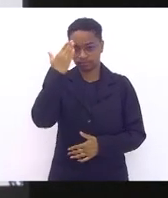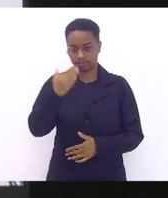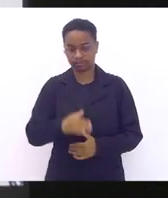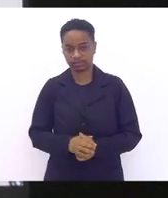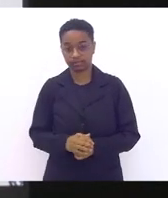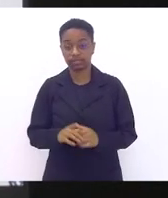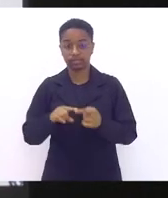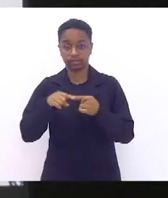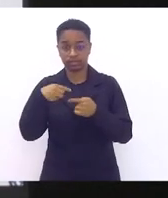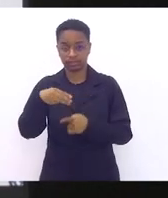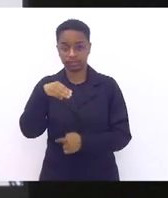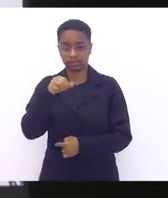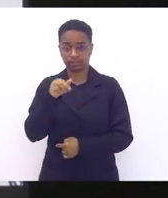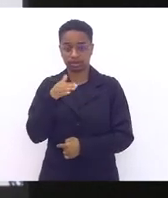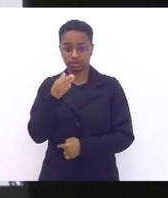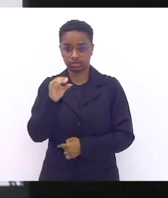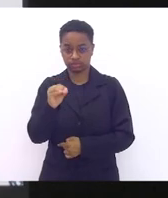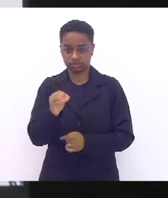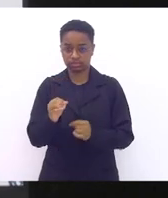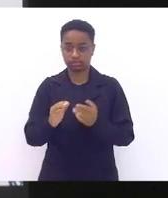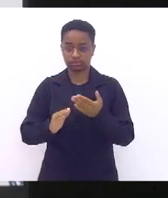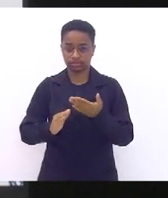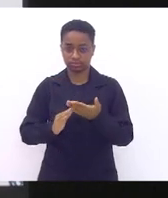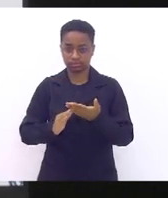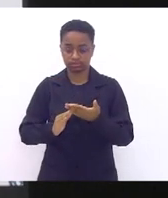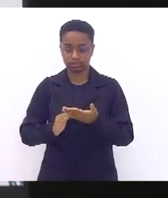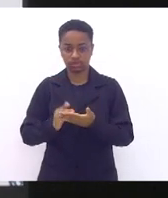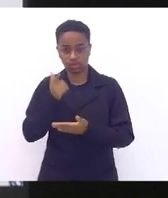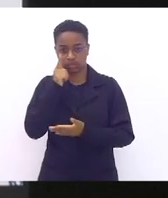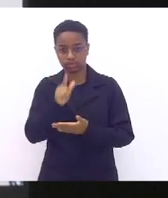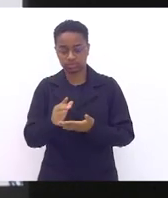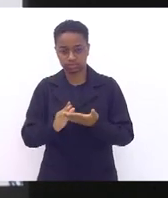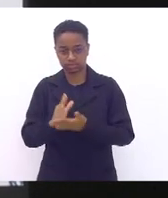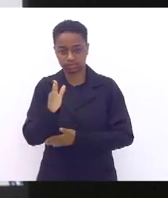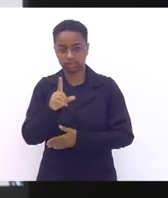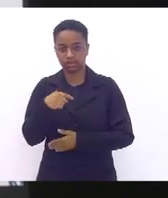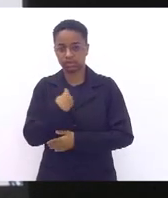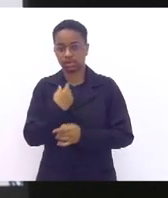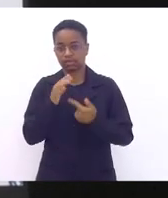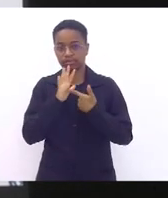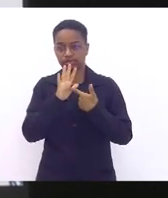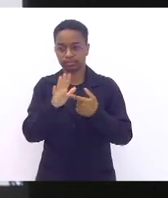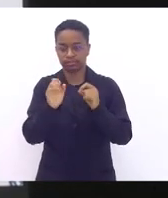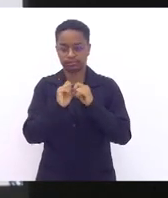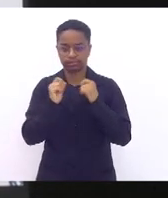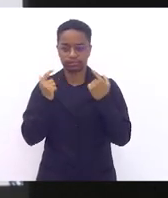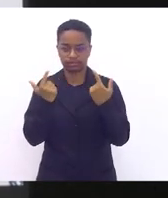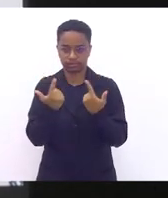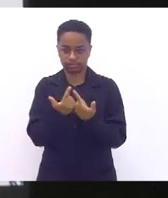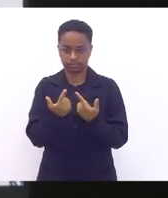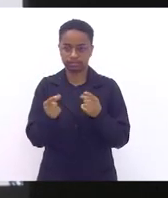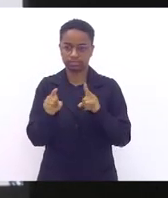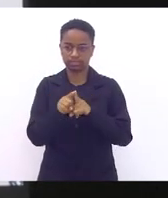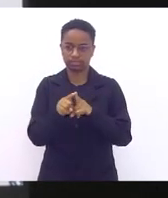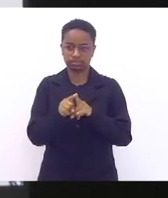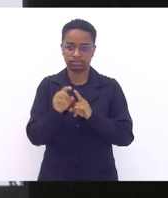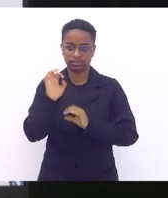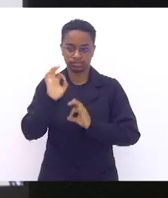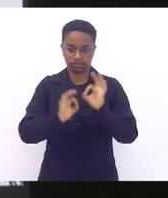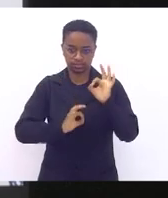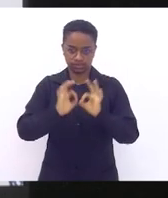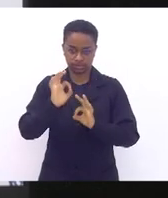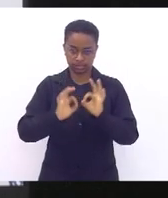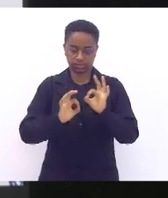Então, em março, a gente aprovou o plano, nós apresentamos o plano na Assembleia. Esse plano, obviamente,